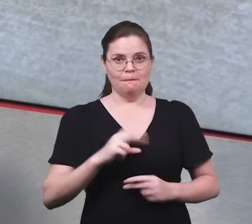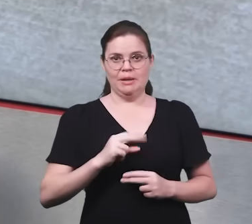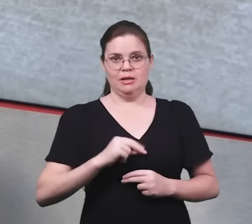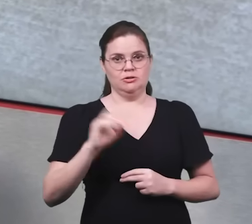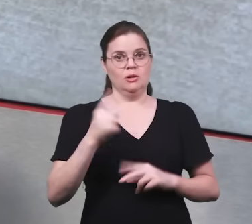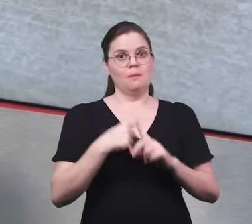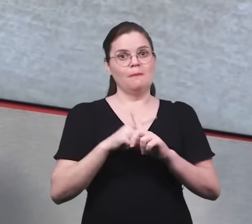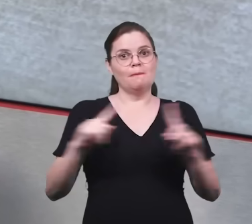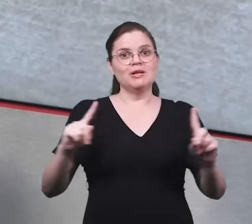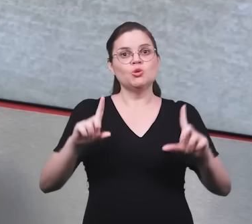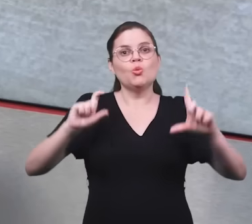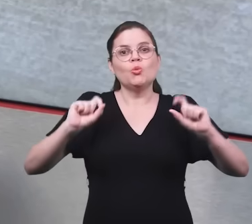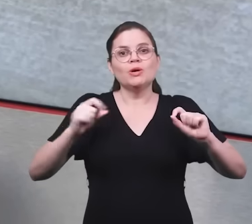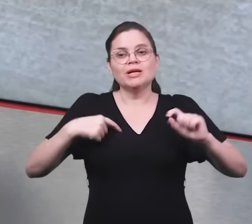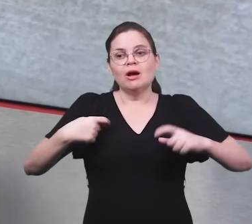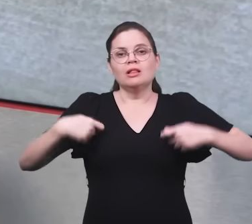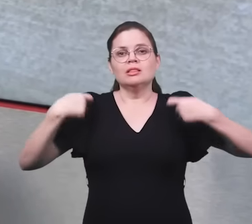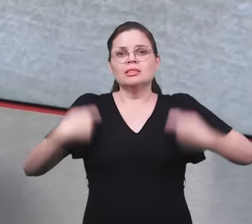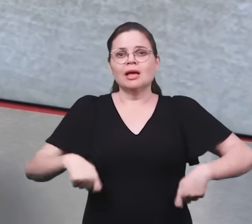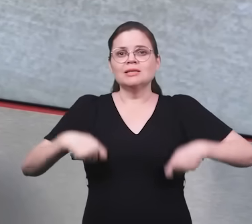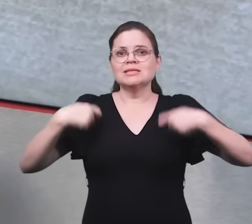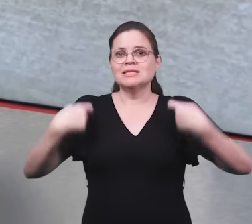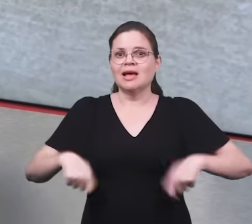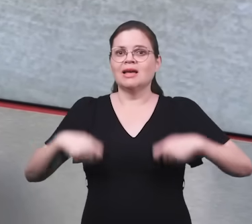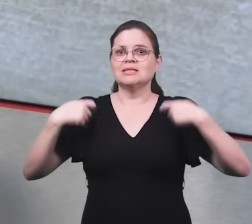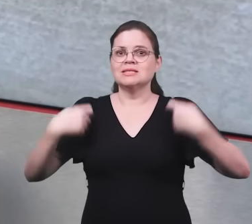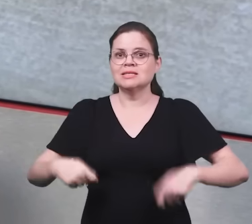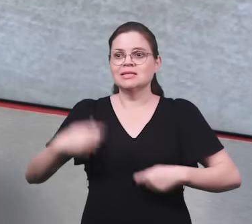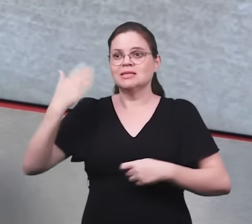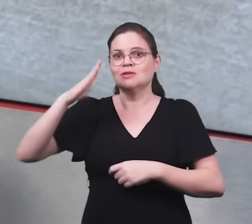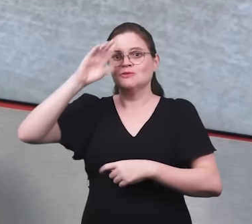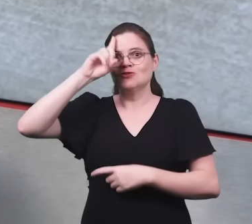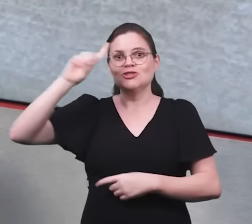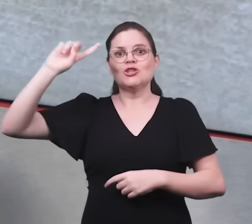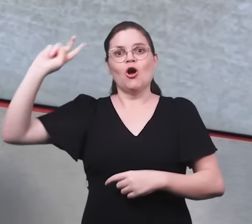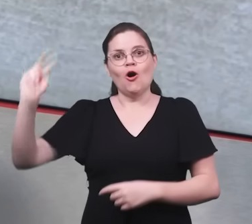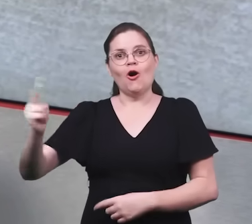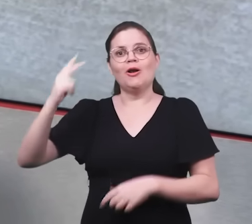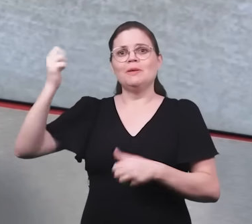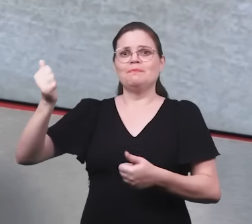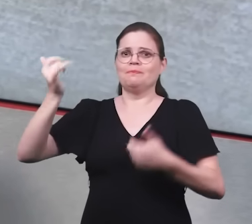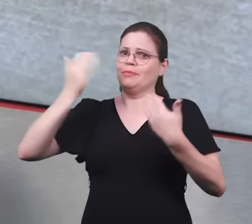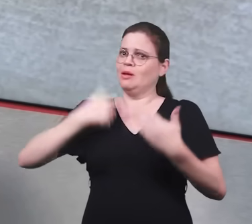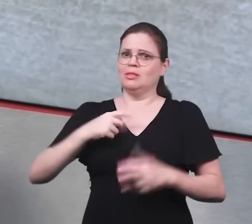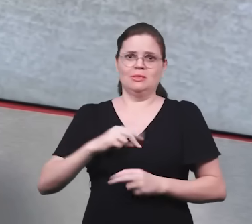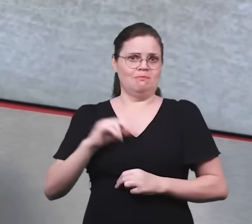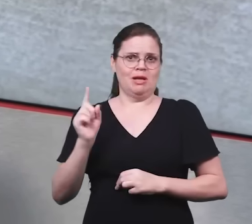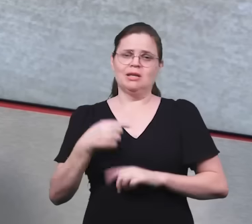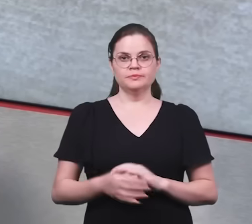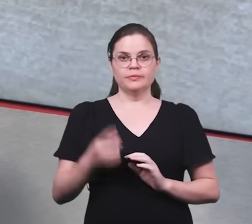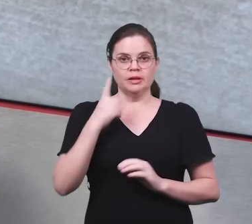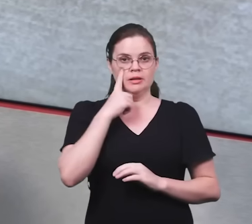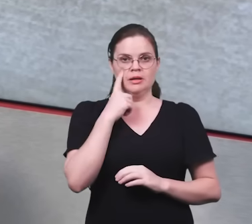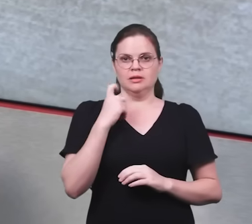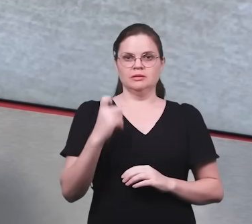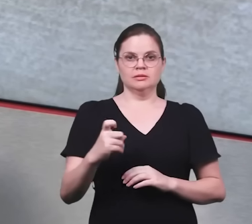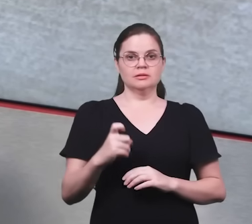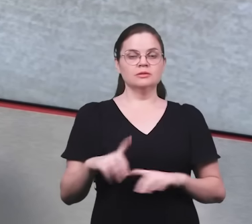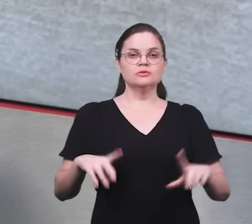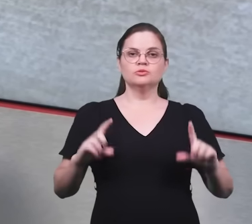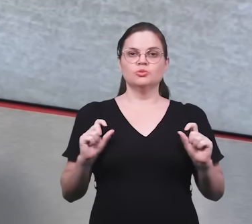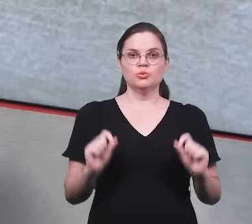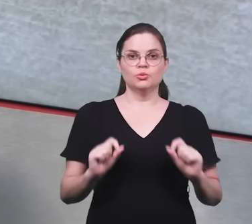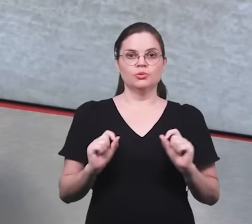nossa necessidade que temos desse favor não merecido da parte de Deus. Interessante